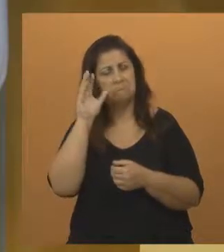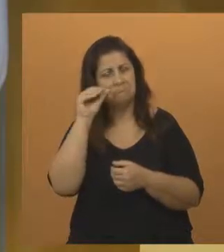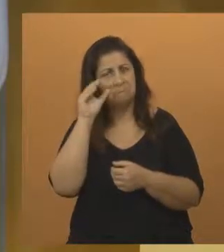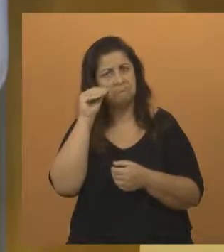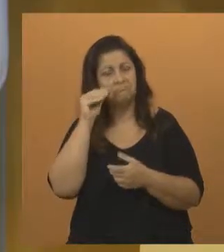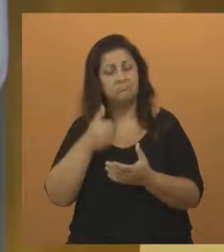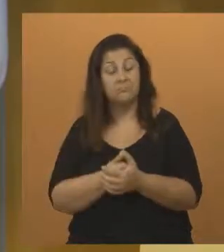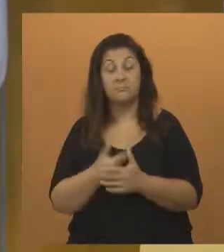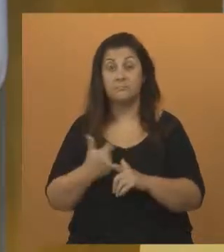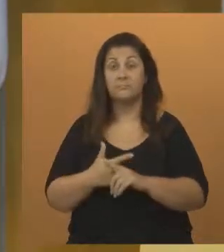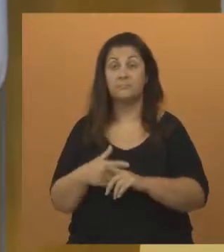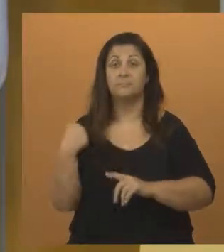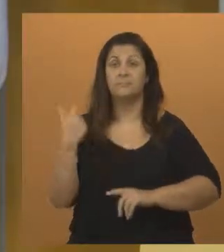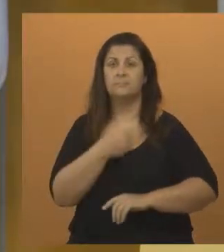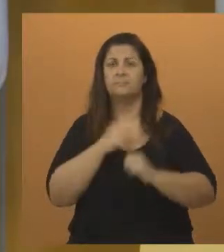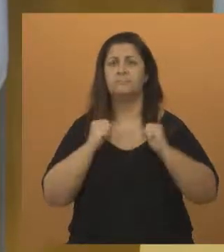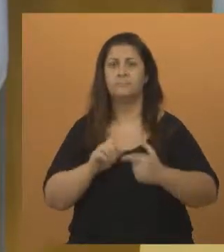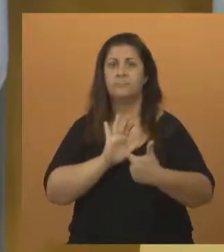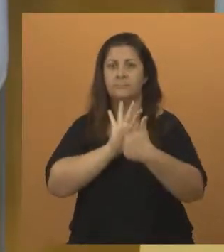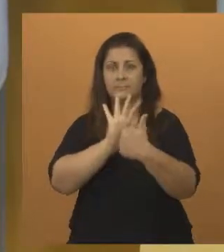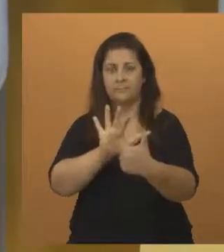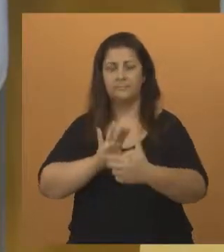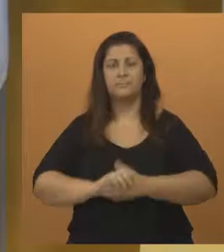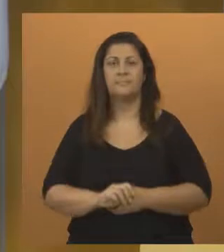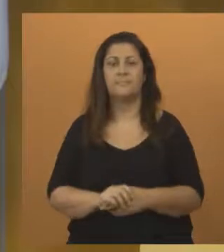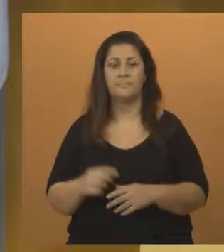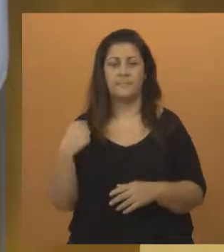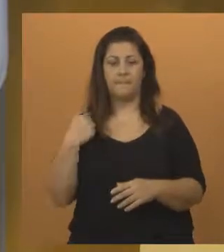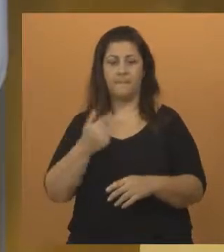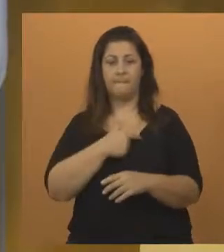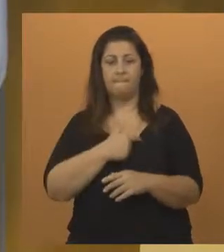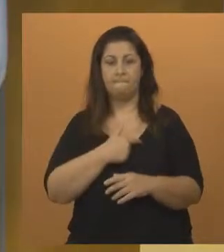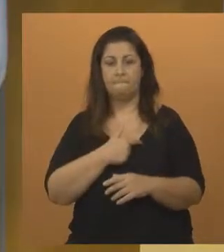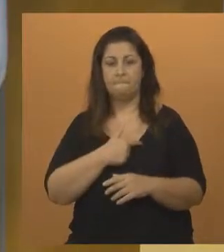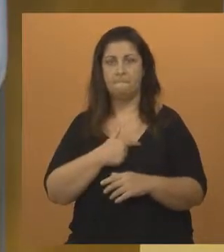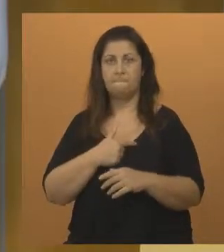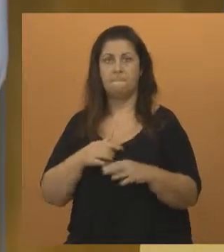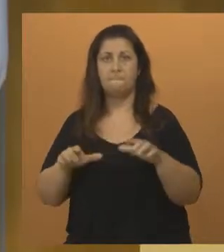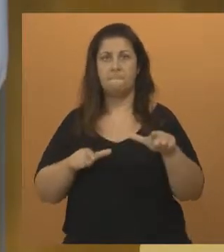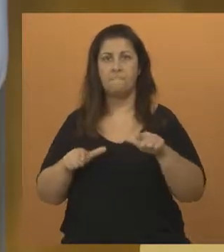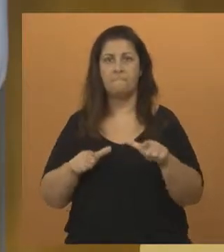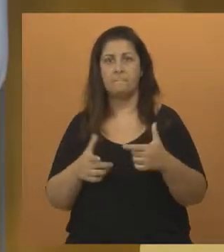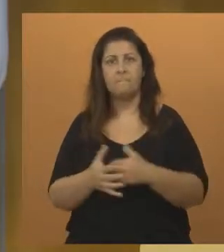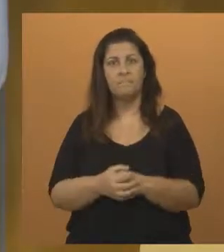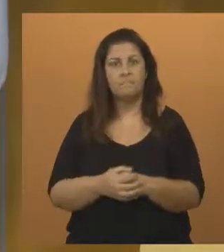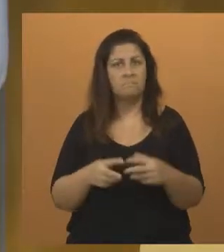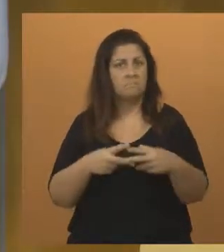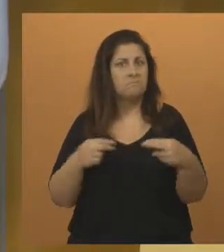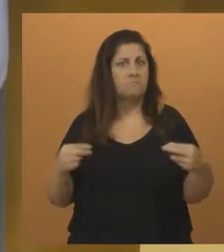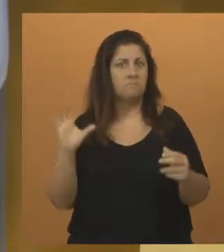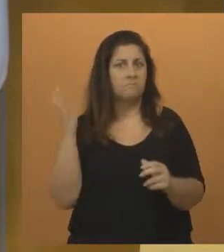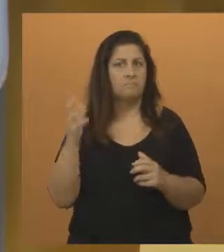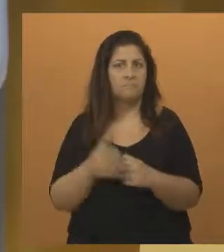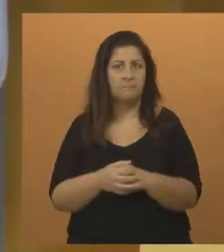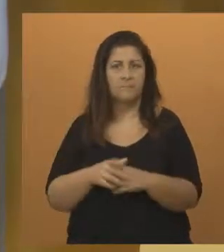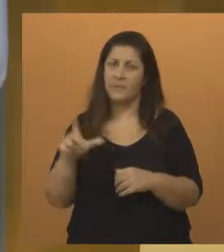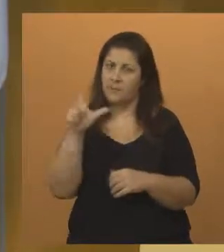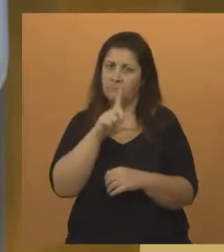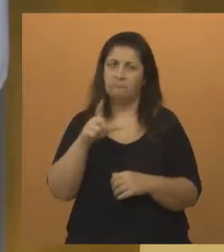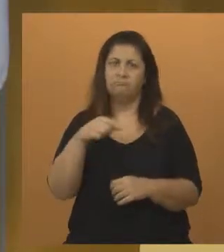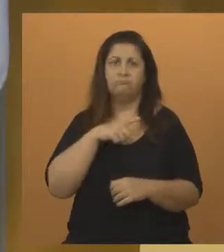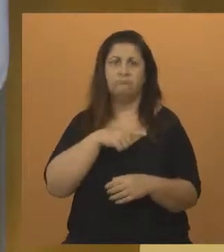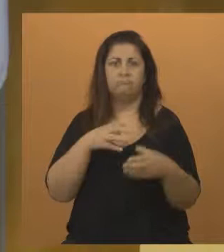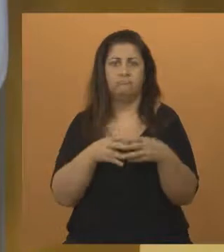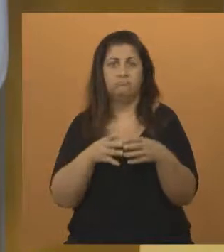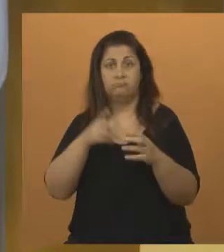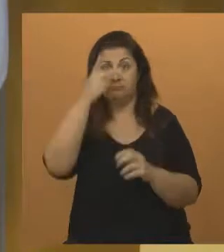poder, de certa forma, expor a nossa função diante de uma situação que, logicamente, haverá um grupo